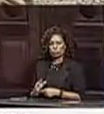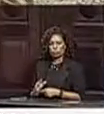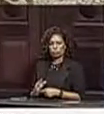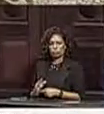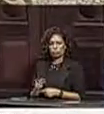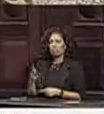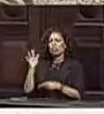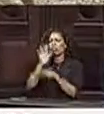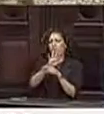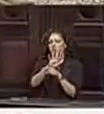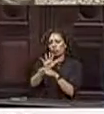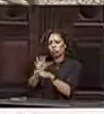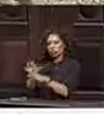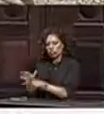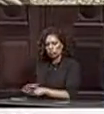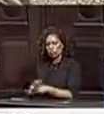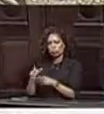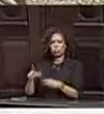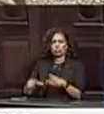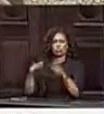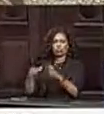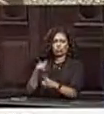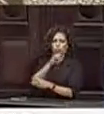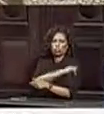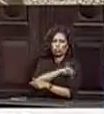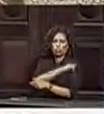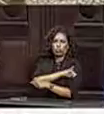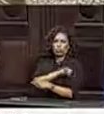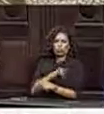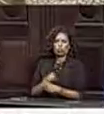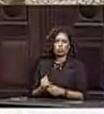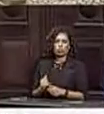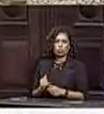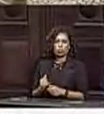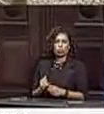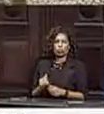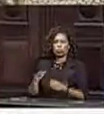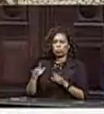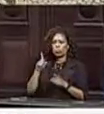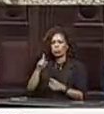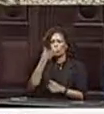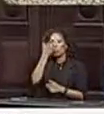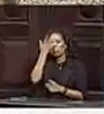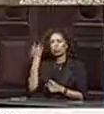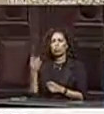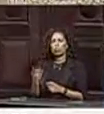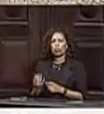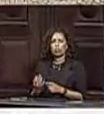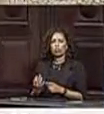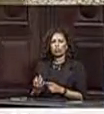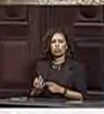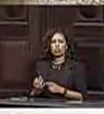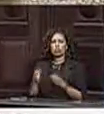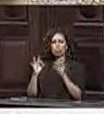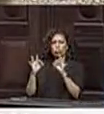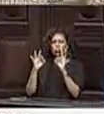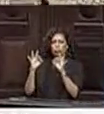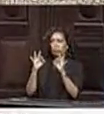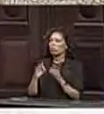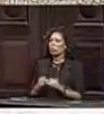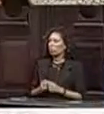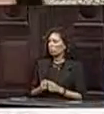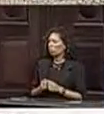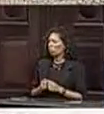do Estado Democrático de Direito, ou seja, uma figura. E ultimamente, de vez por outra, eu encontrava com